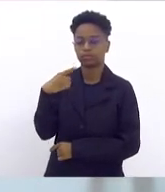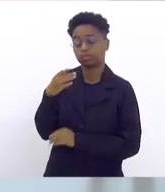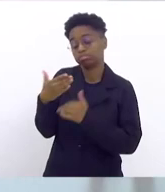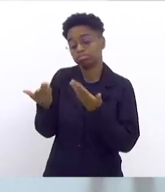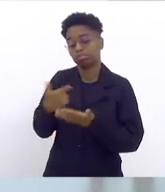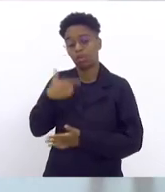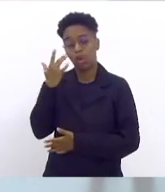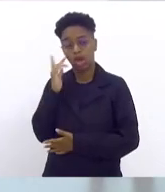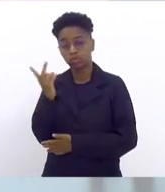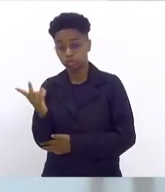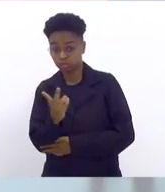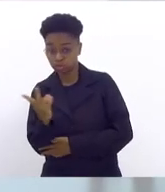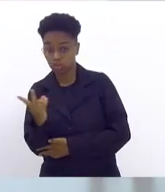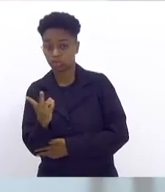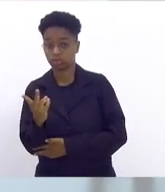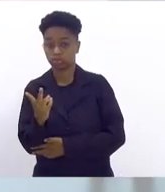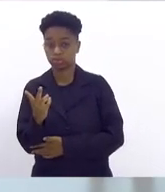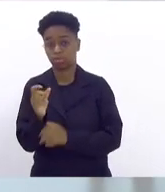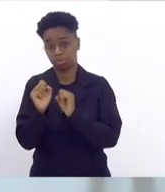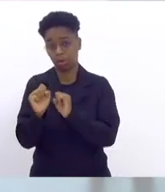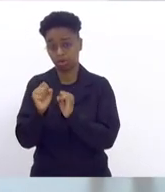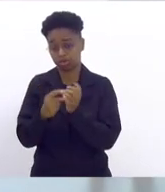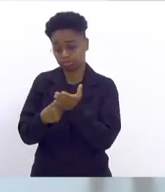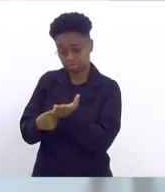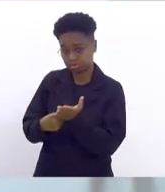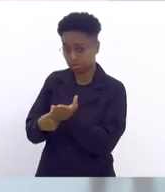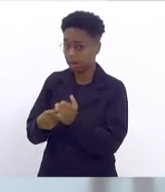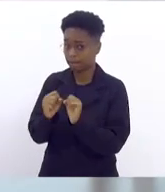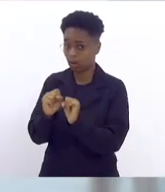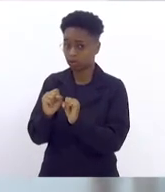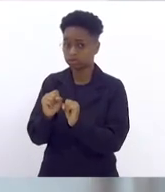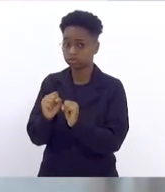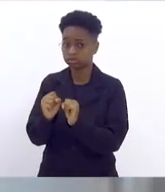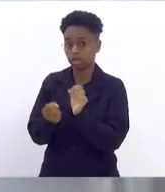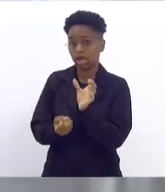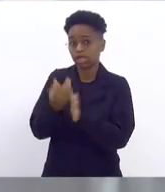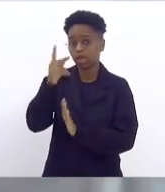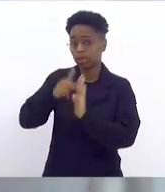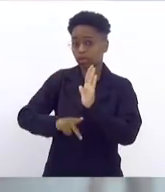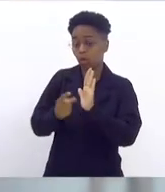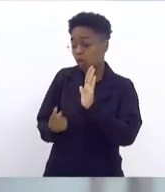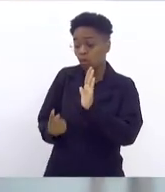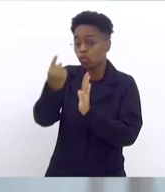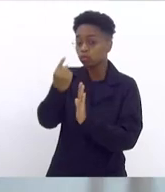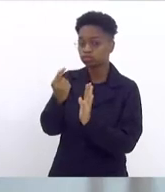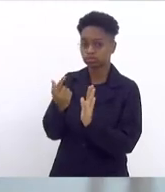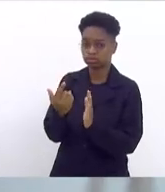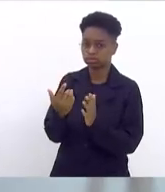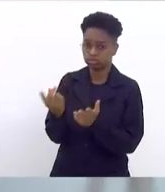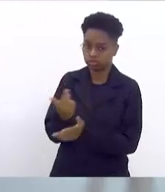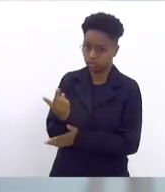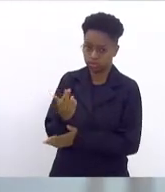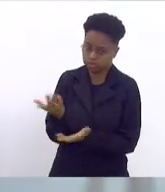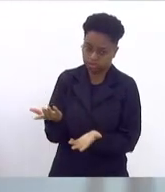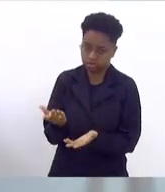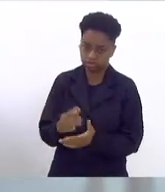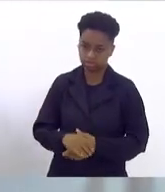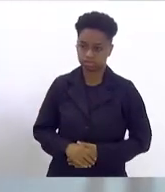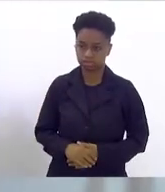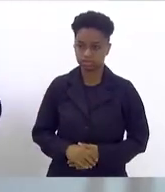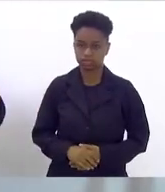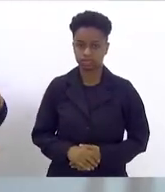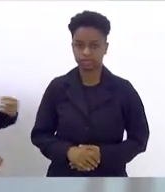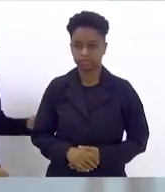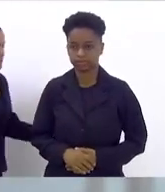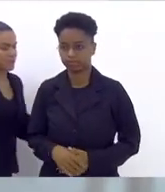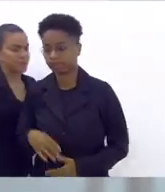acho que os dois poderiam entrar num entendimento. Tentando construir um projeto único, para não ter que dar aquele voto anexação.